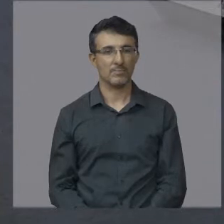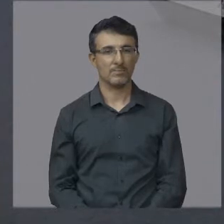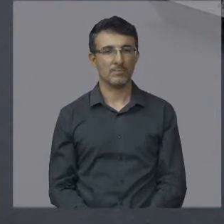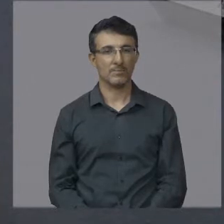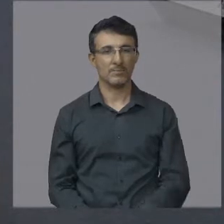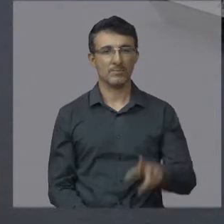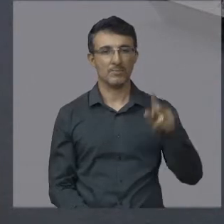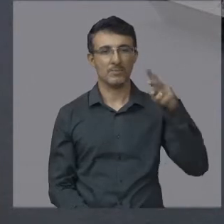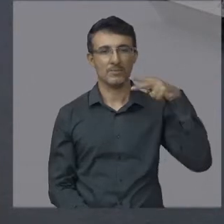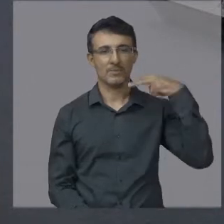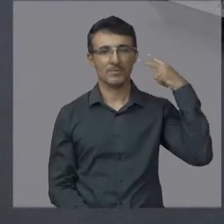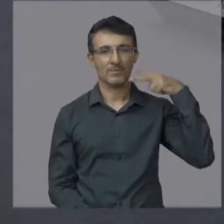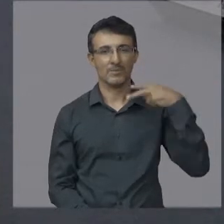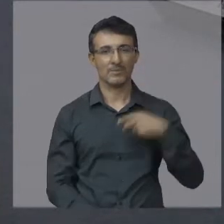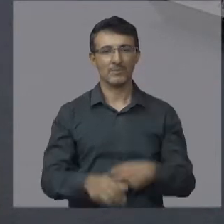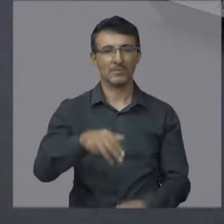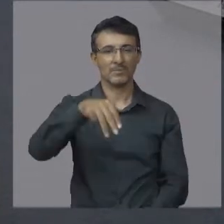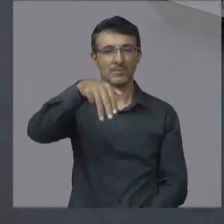Vieira Filho.